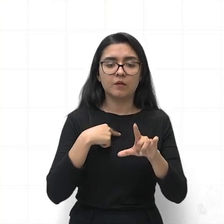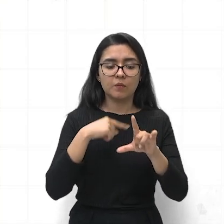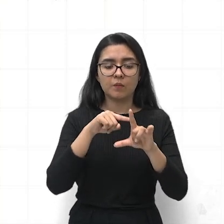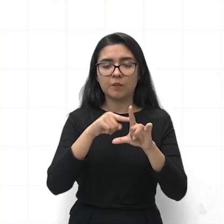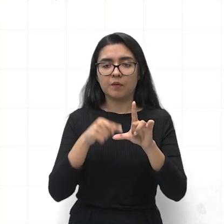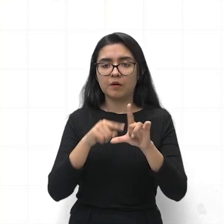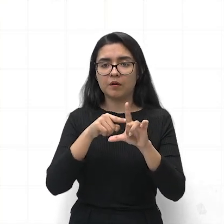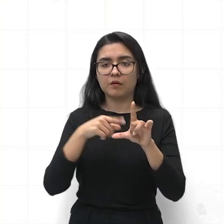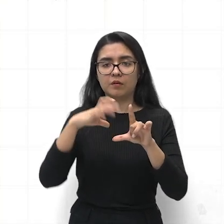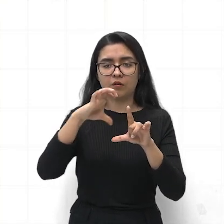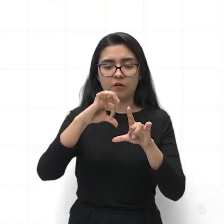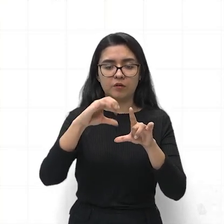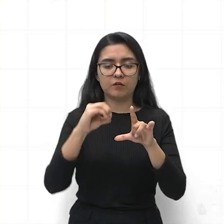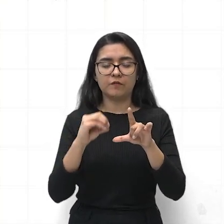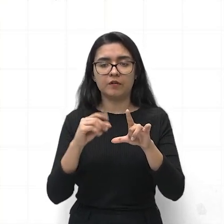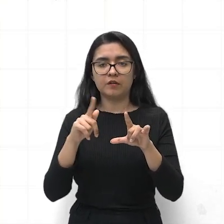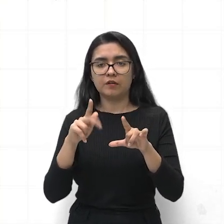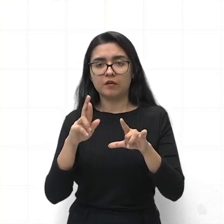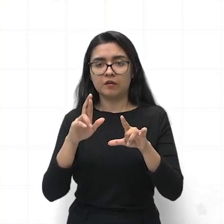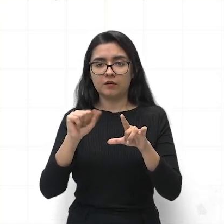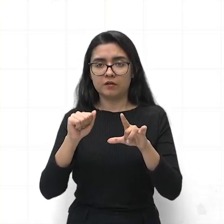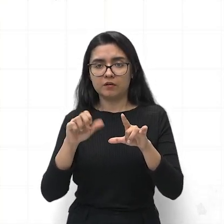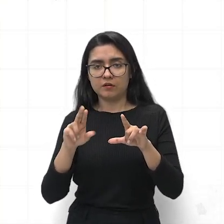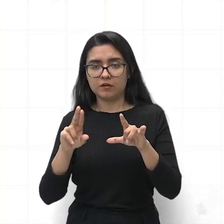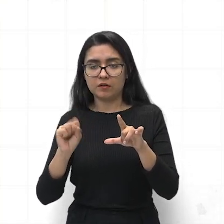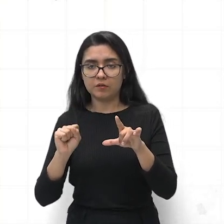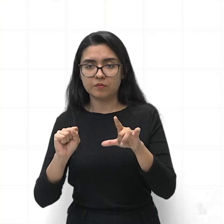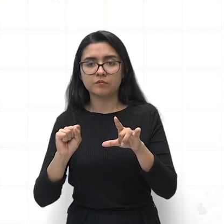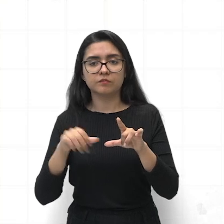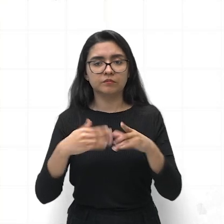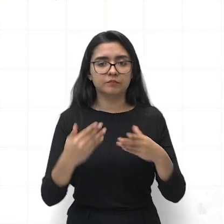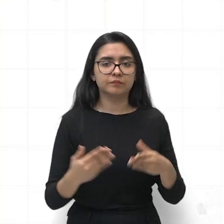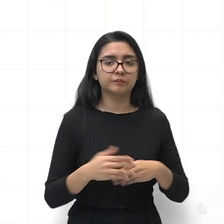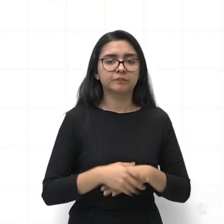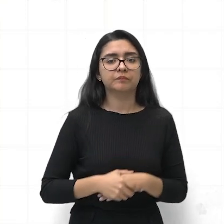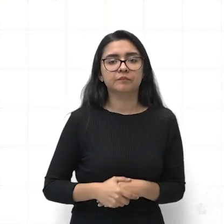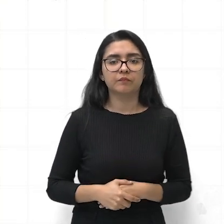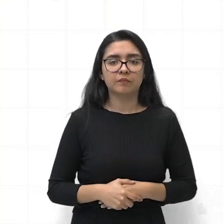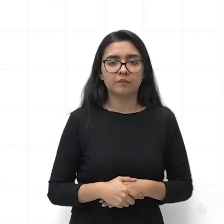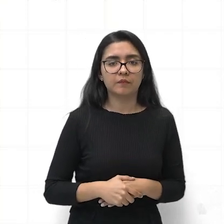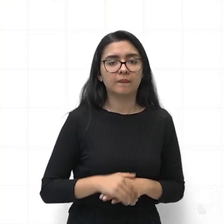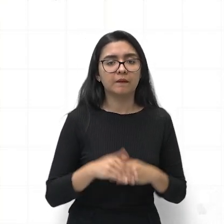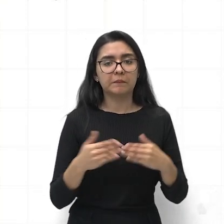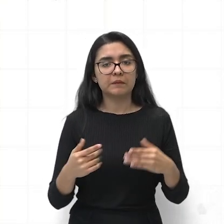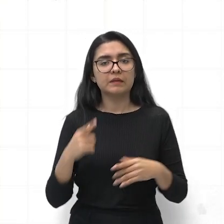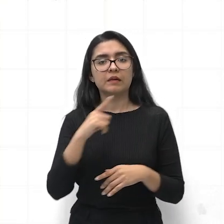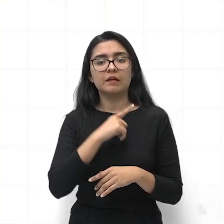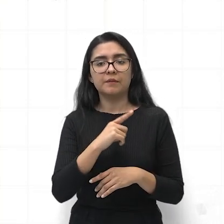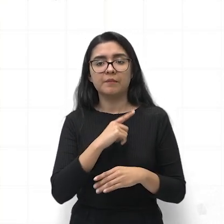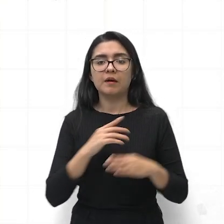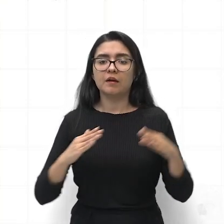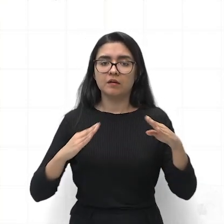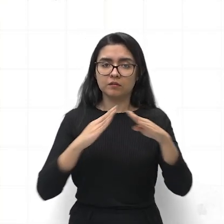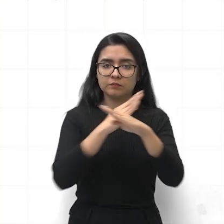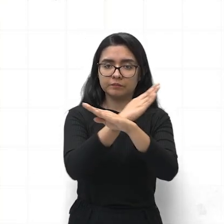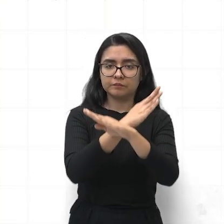característica única e exclusiva para que dois pares de reta sejam consideradas